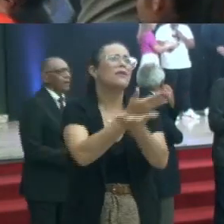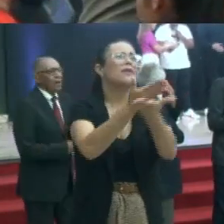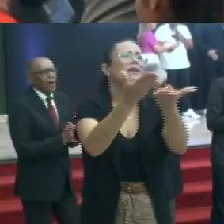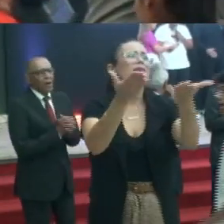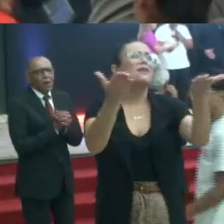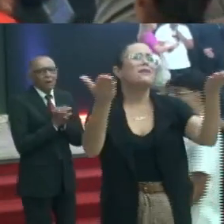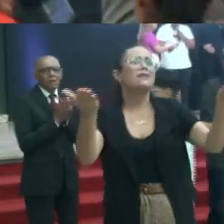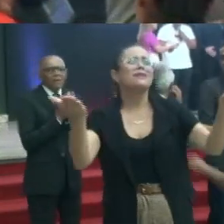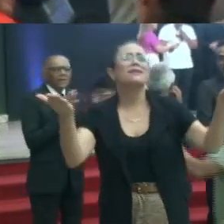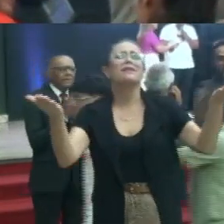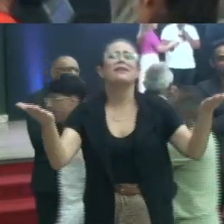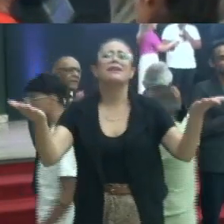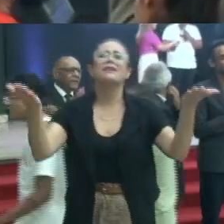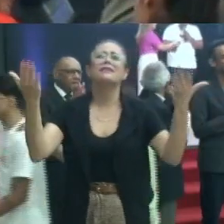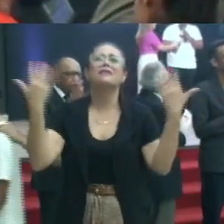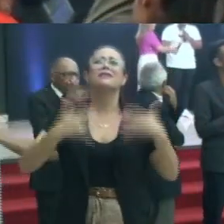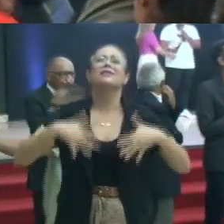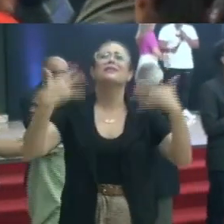entregou. Oh,